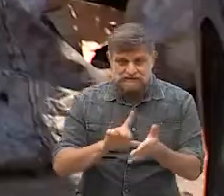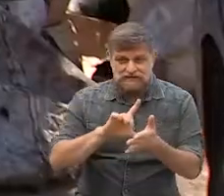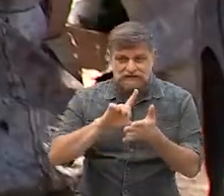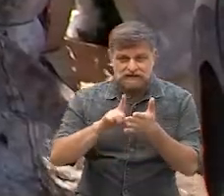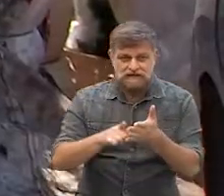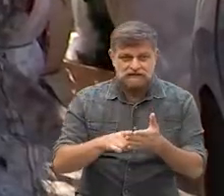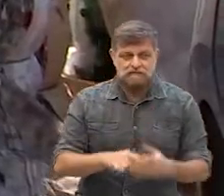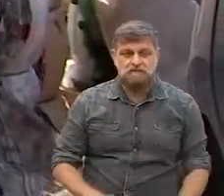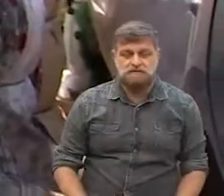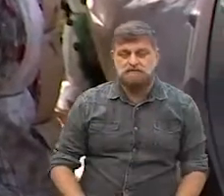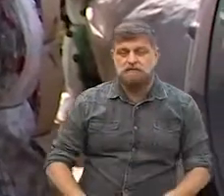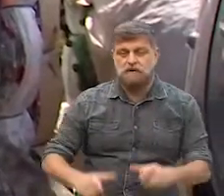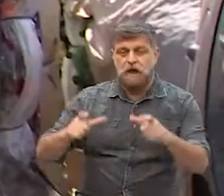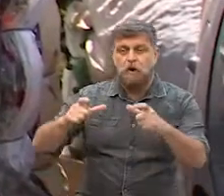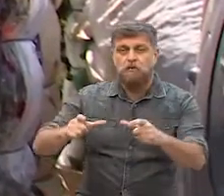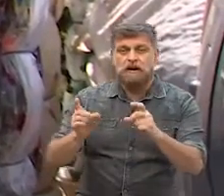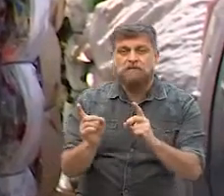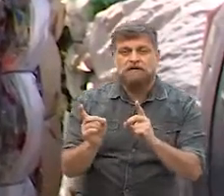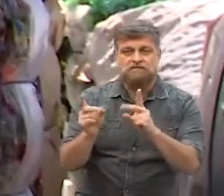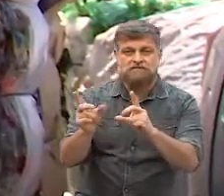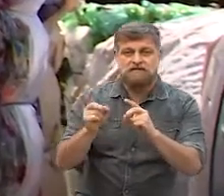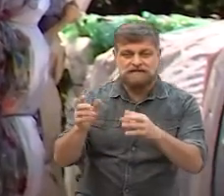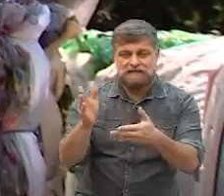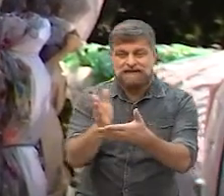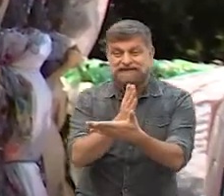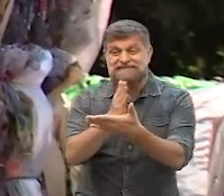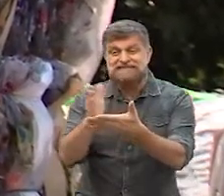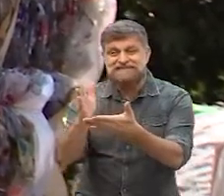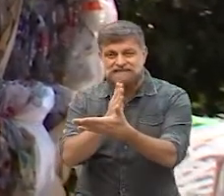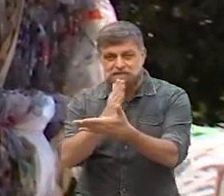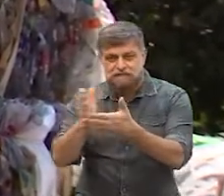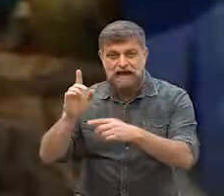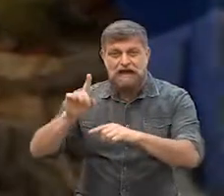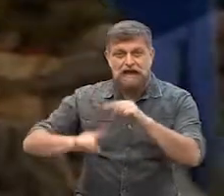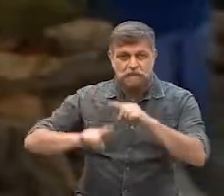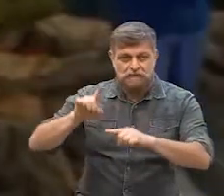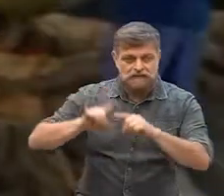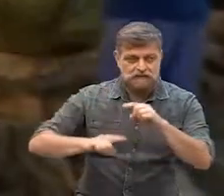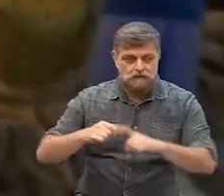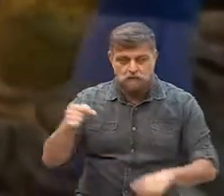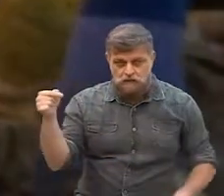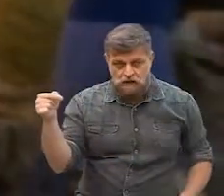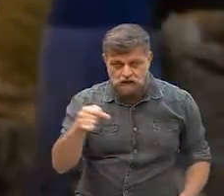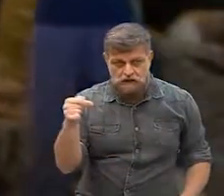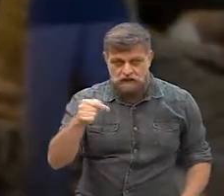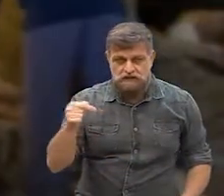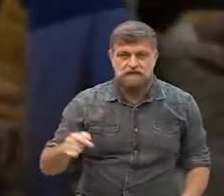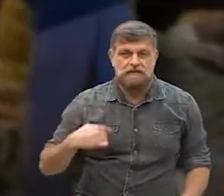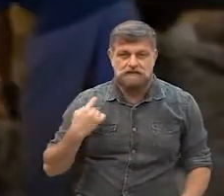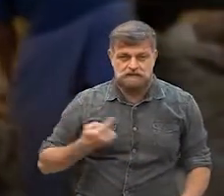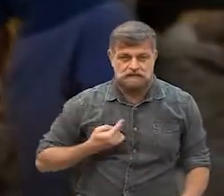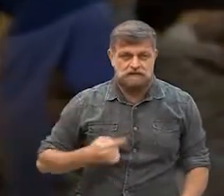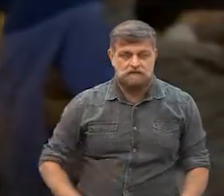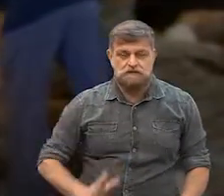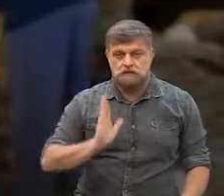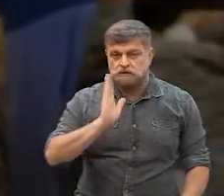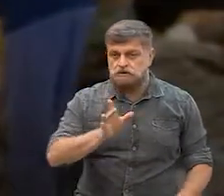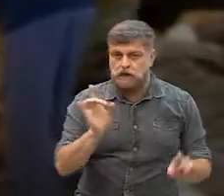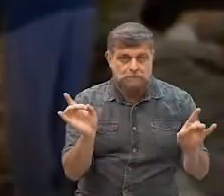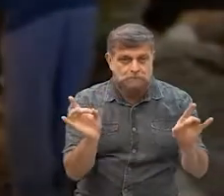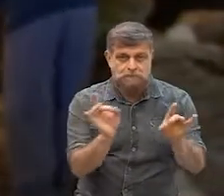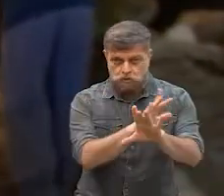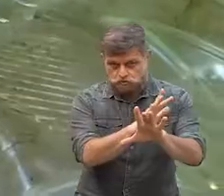até a banca para fazer o separamento do material. Aqui na banca sai a PET já